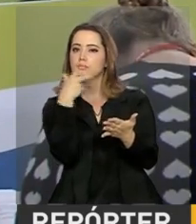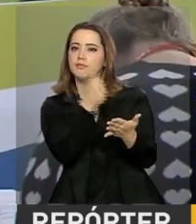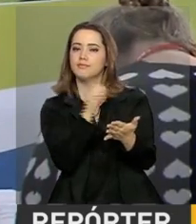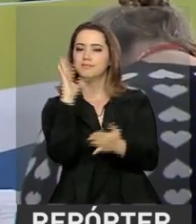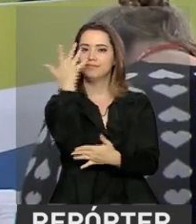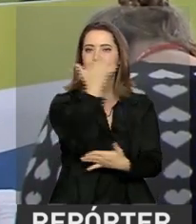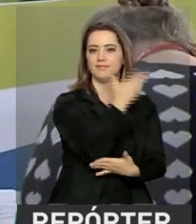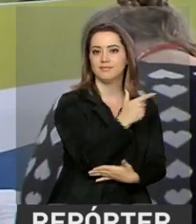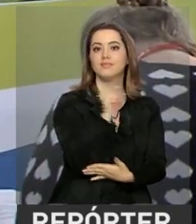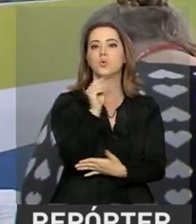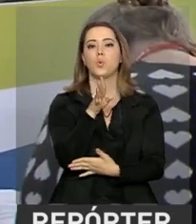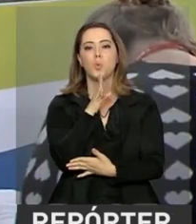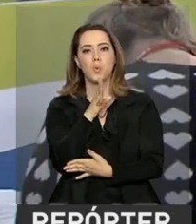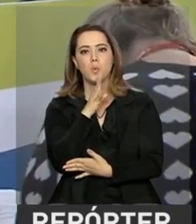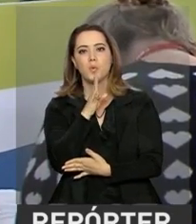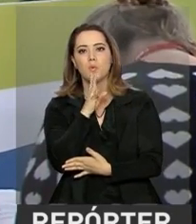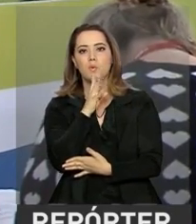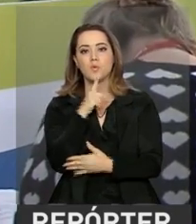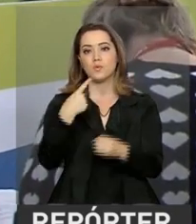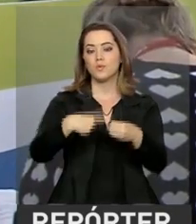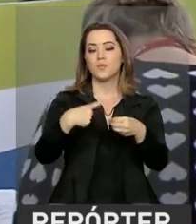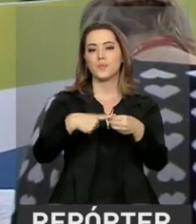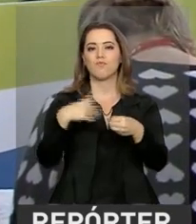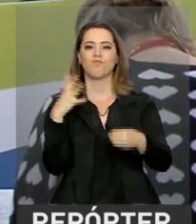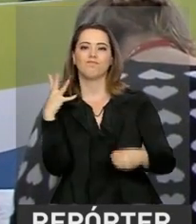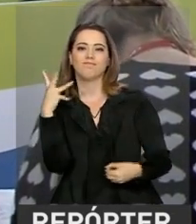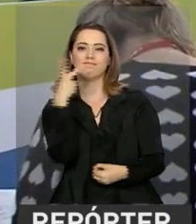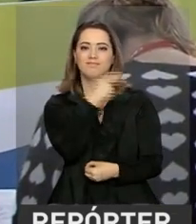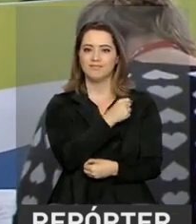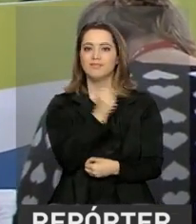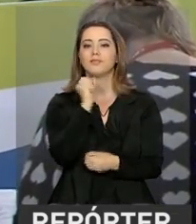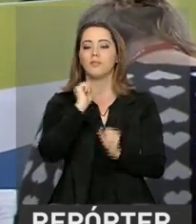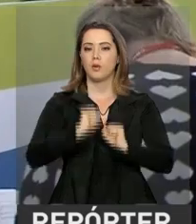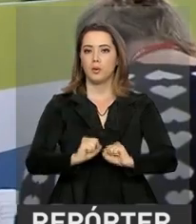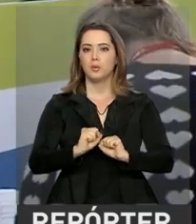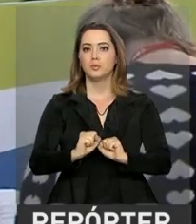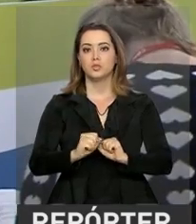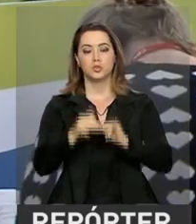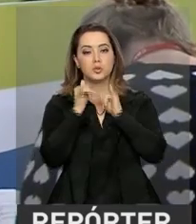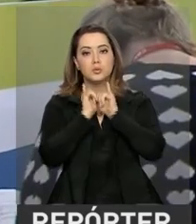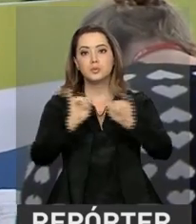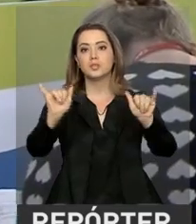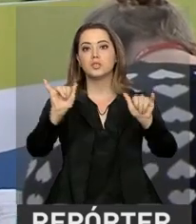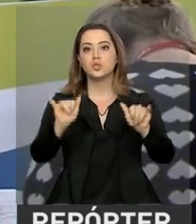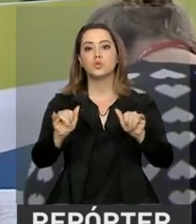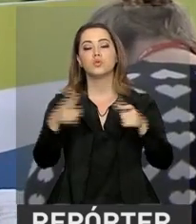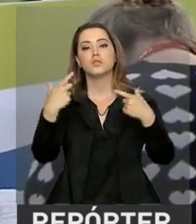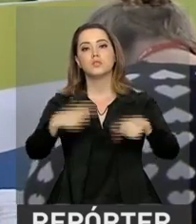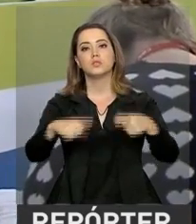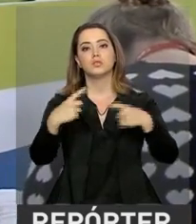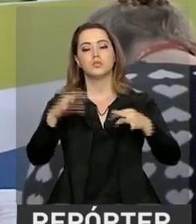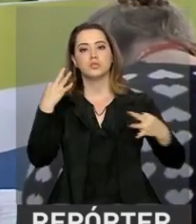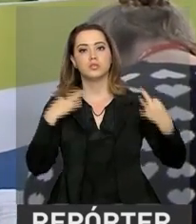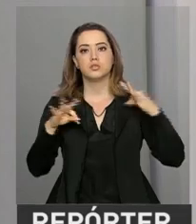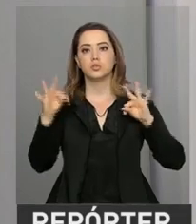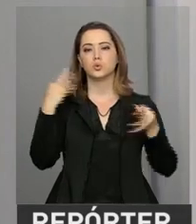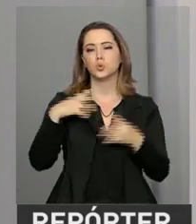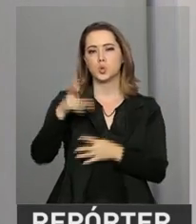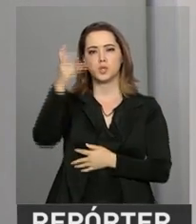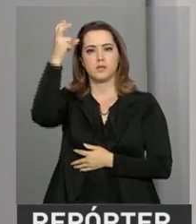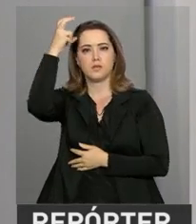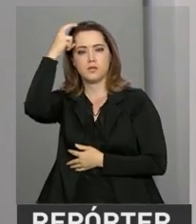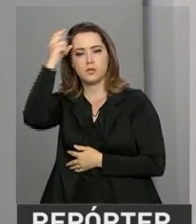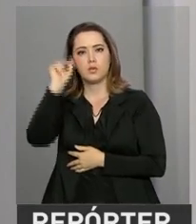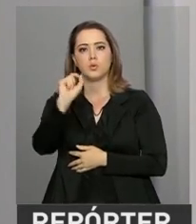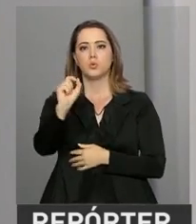Maravilhosa. Além disso, os jornalistas também vão poder divulgar pontos turísticos, a cultura da cidade e o comportamento do carioca. O Rio